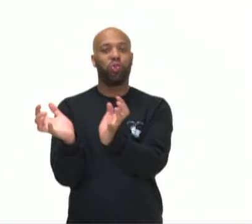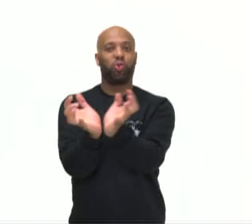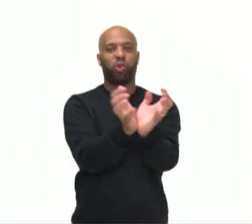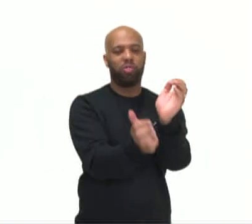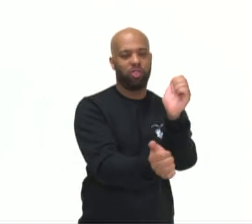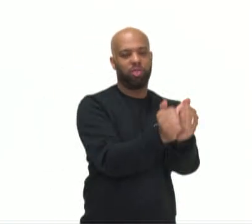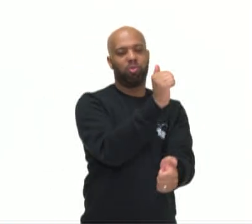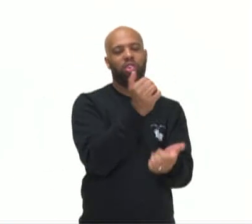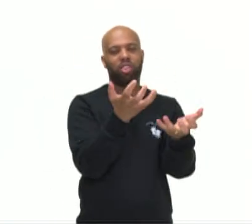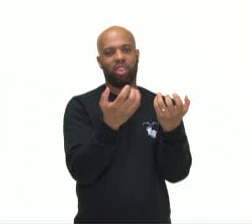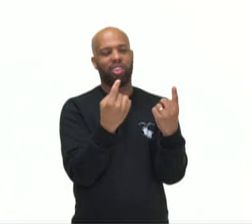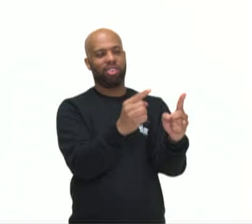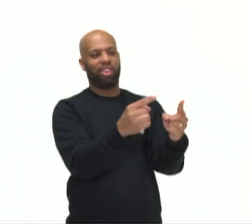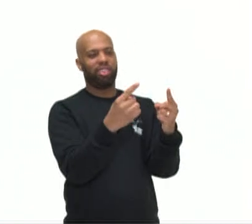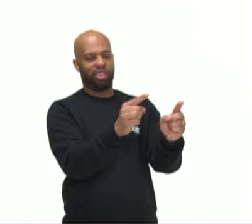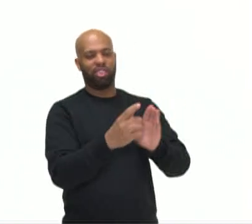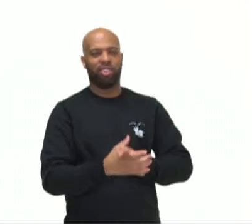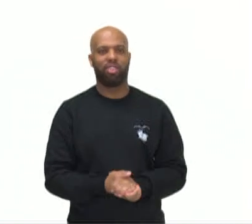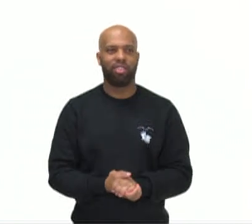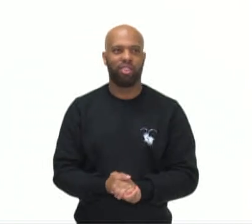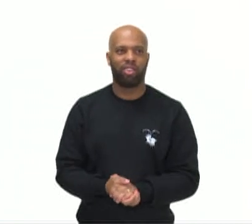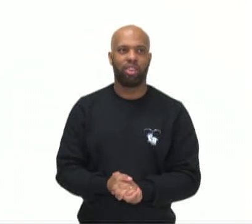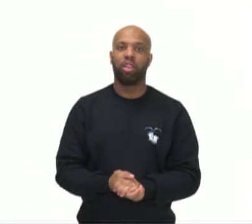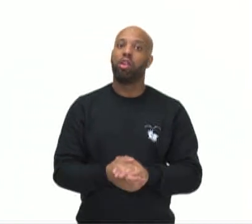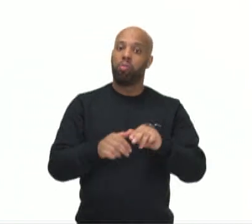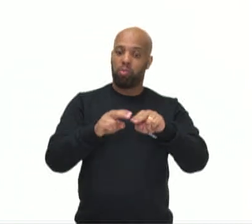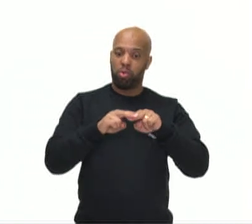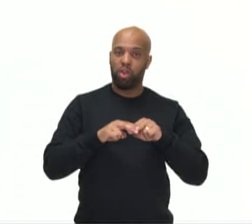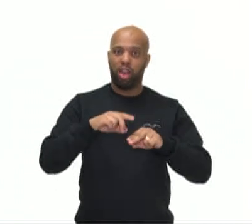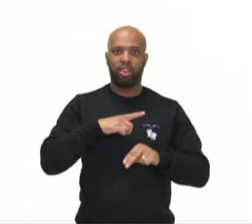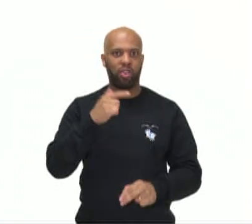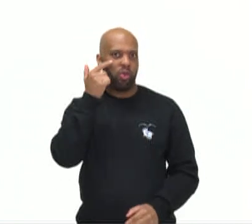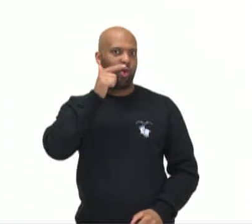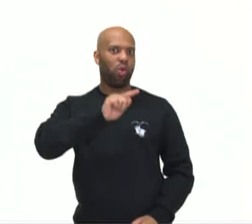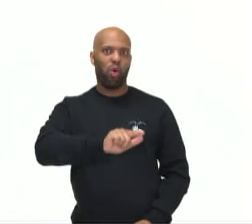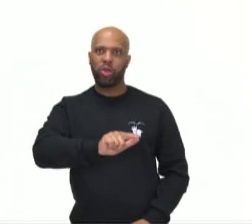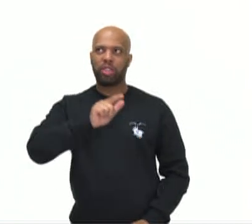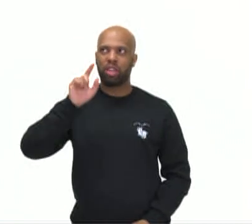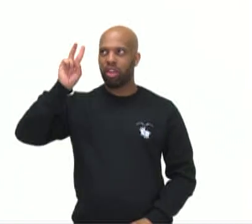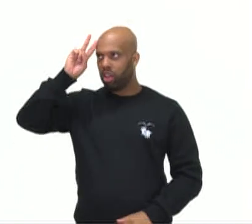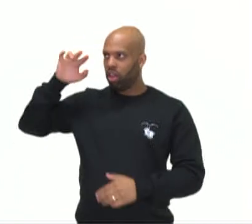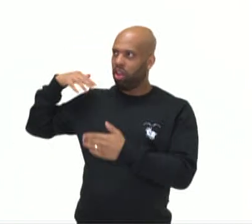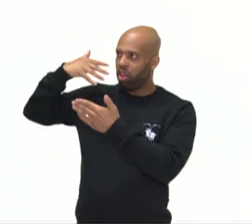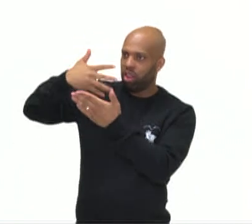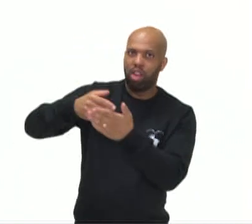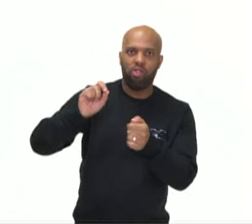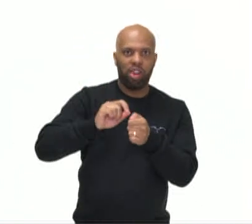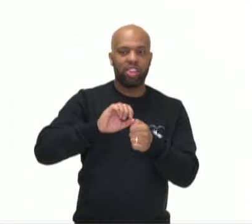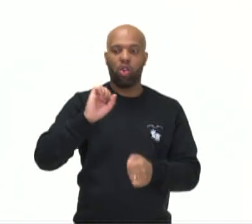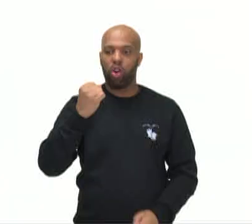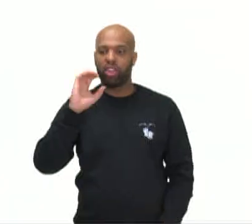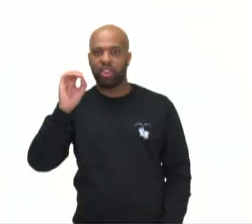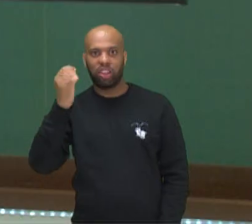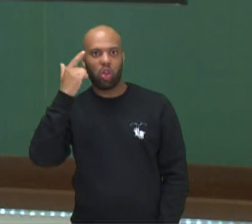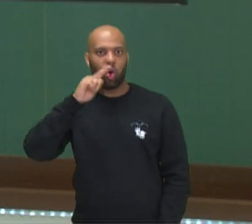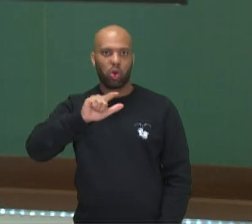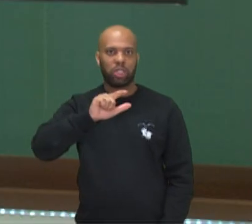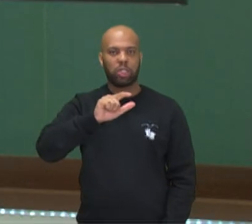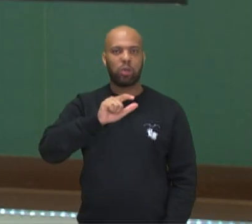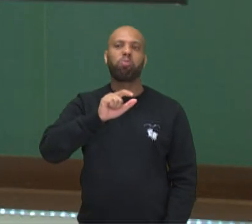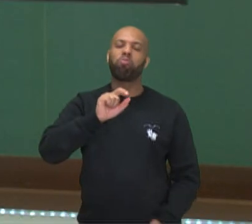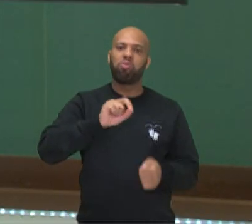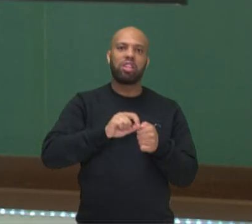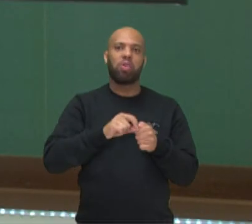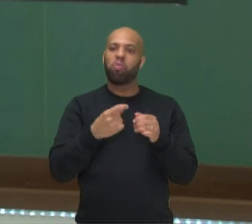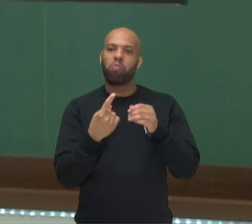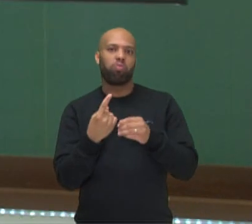né? Tirar sarro dos outros times, em decorrência do recorde histórico de fazer 80 pontos em um único campeonato. Então, para quem entende